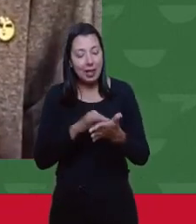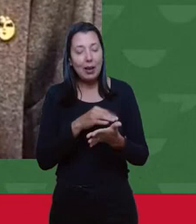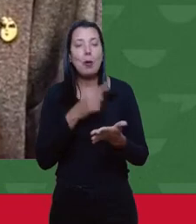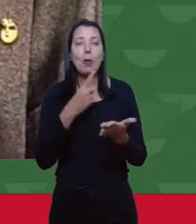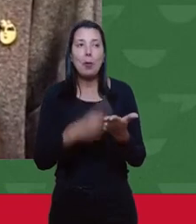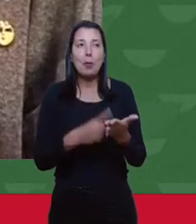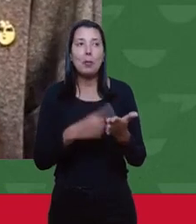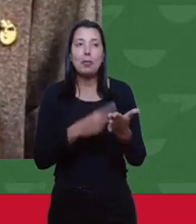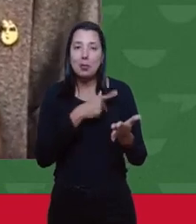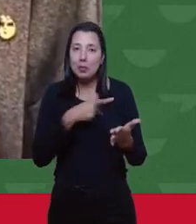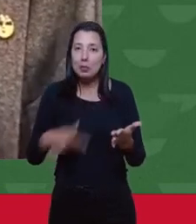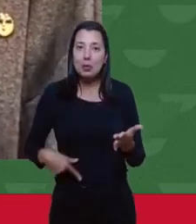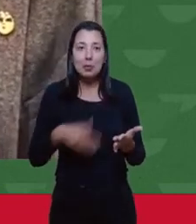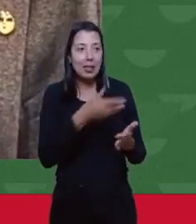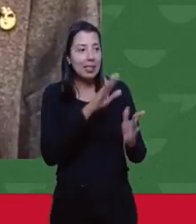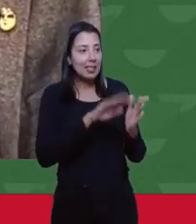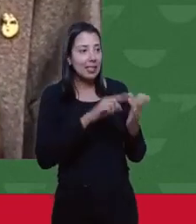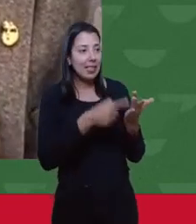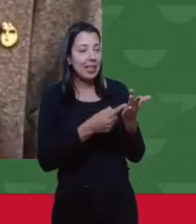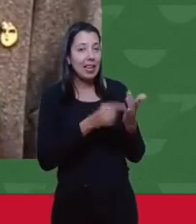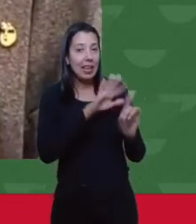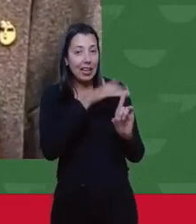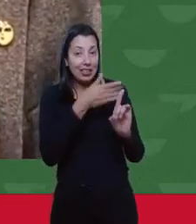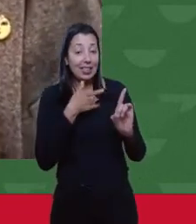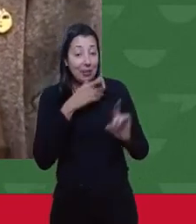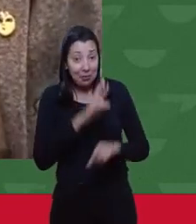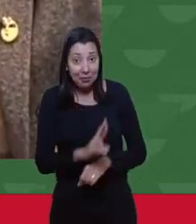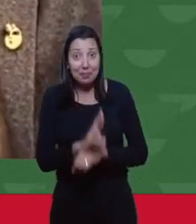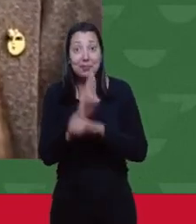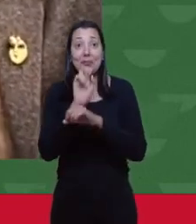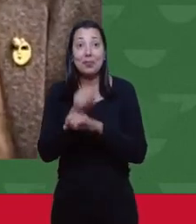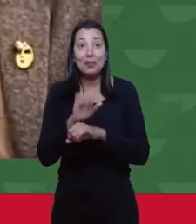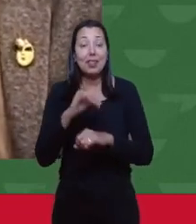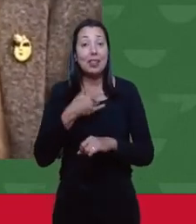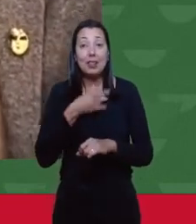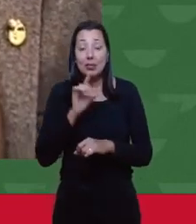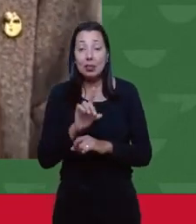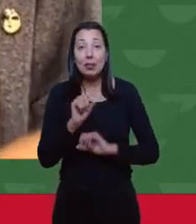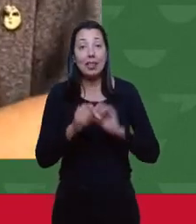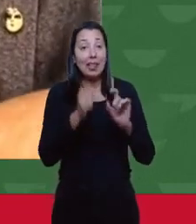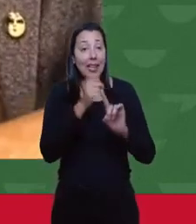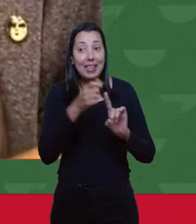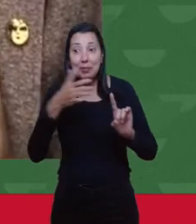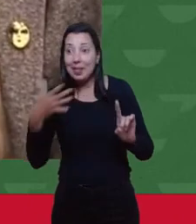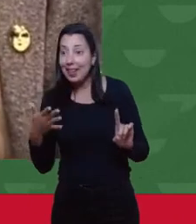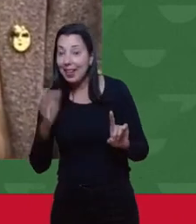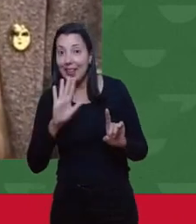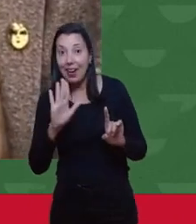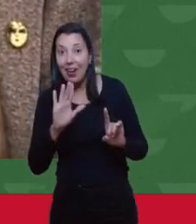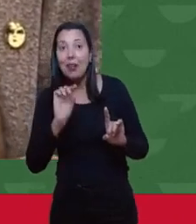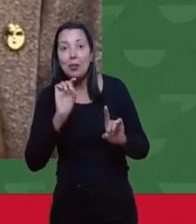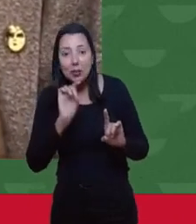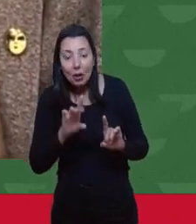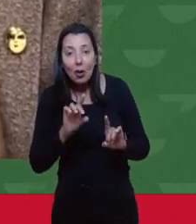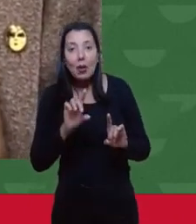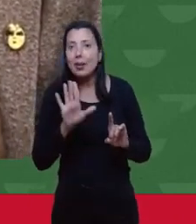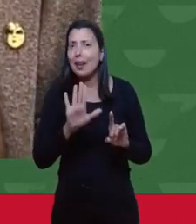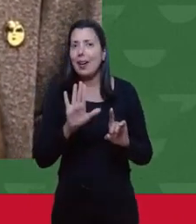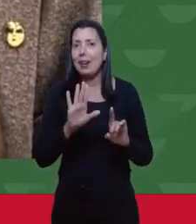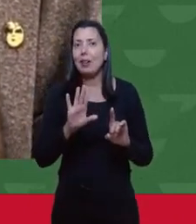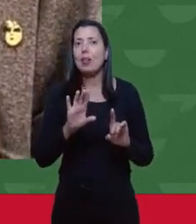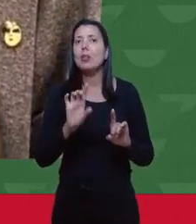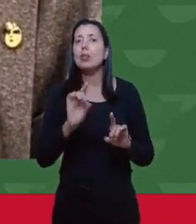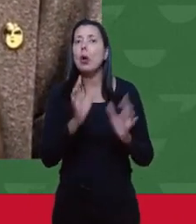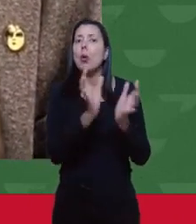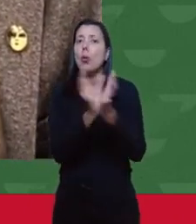compromisso público com essa agenda interseccional que eu represento, né? Que não é só a questão LGBT. A questão LGBT é uma questão apenas